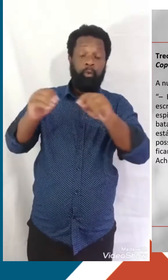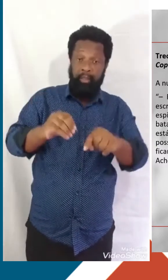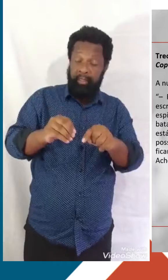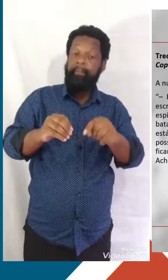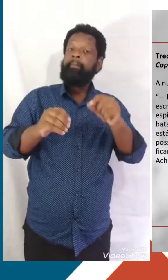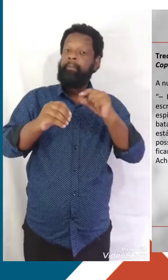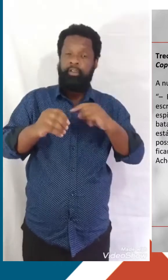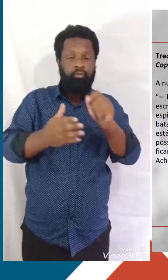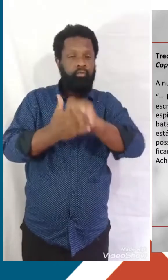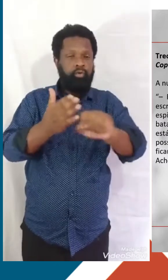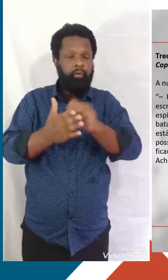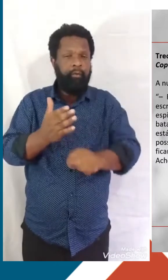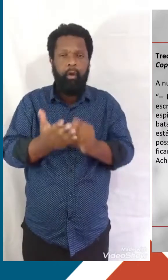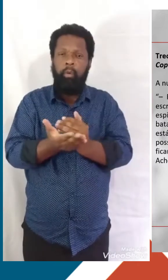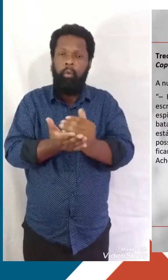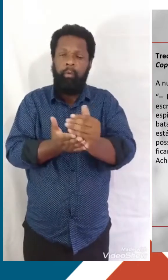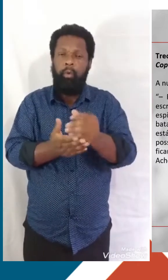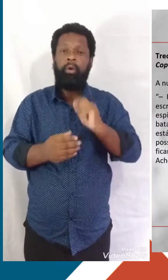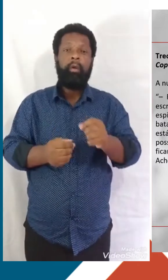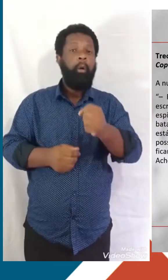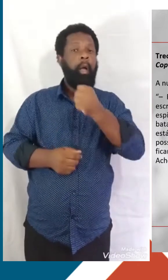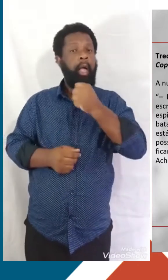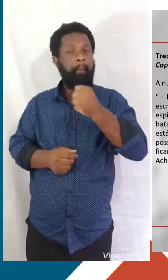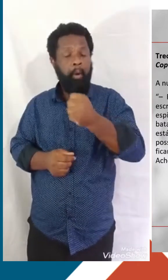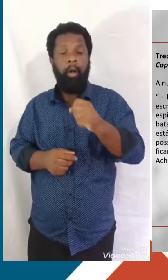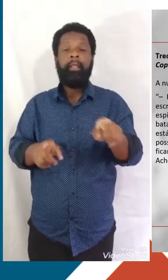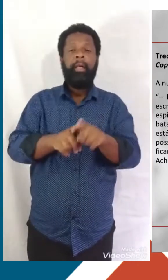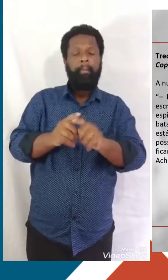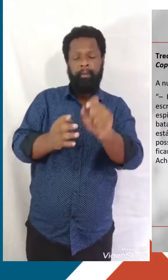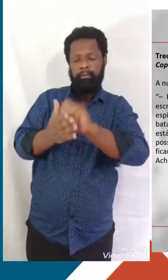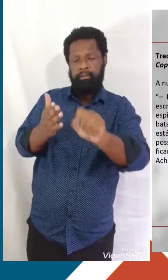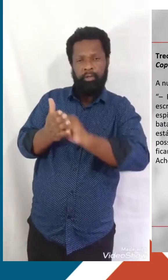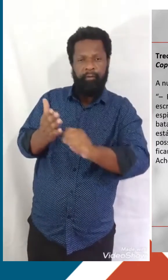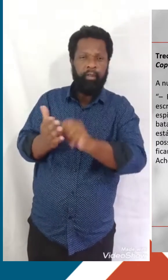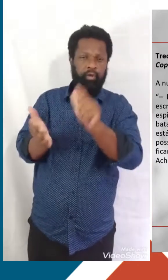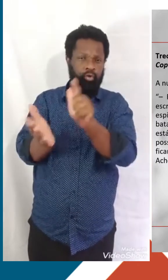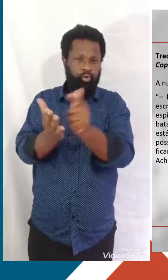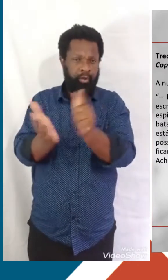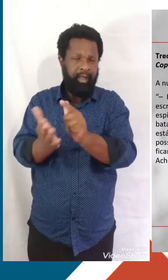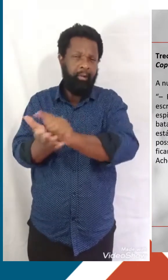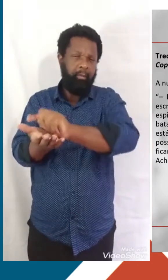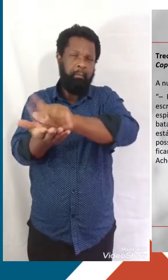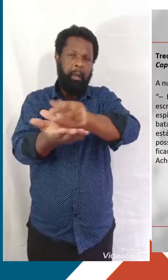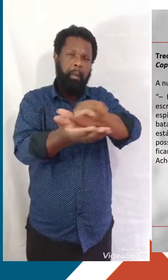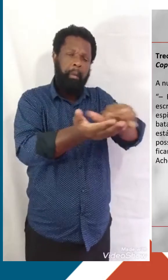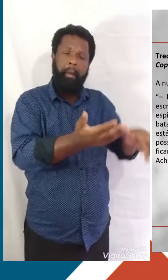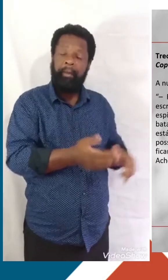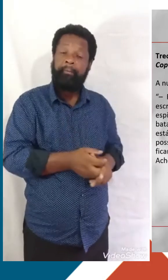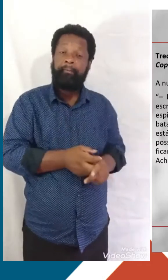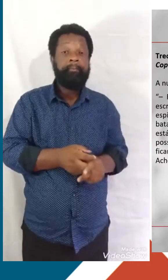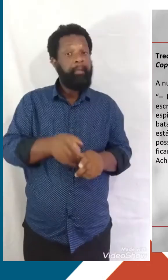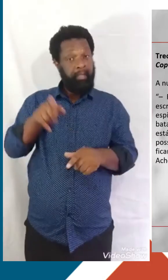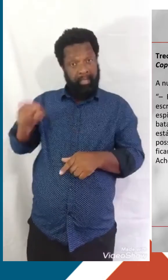Correio do Sul, o escritor atua como repórter e cronista em diversos jornais. Além